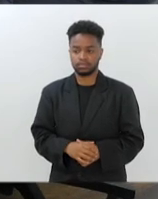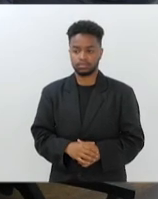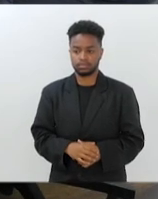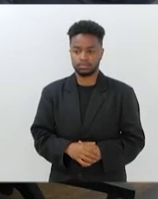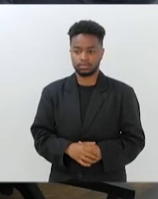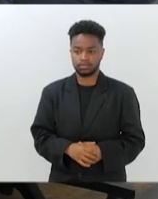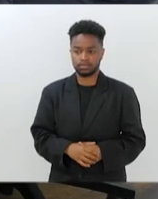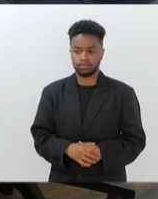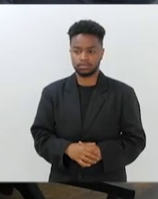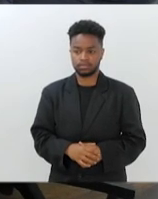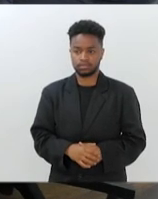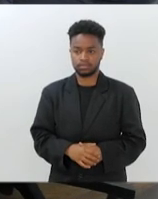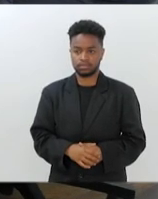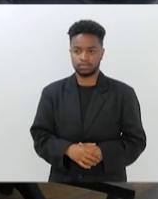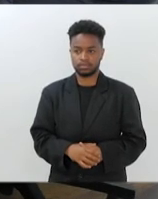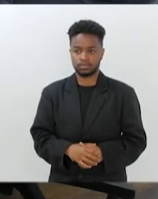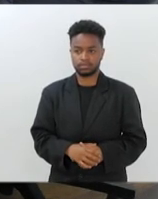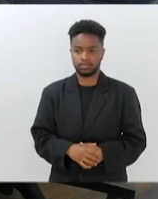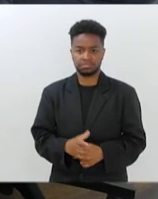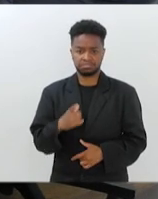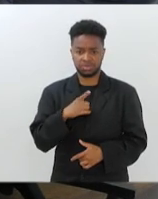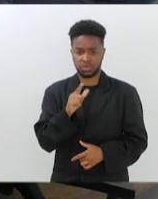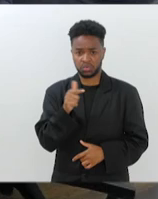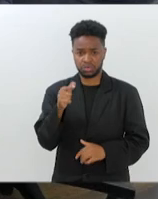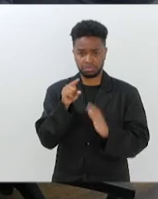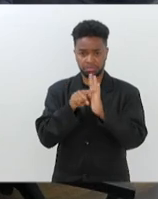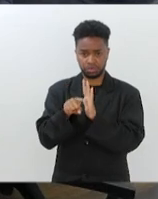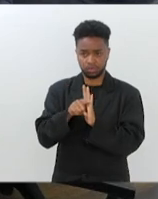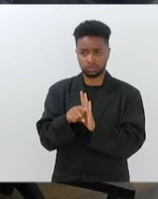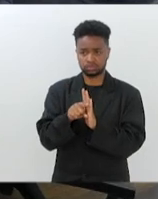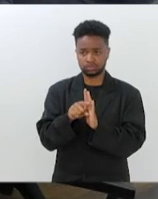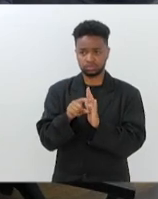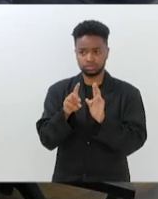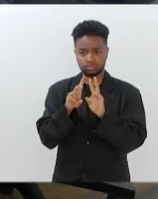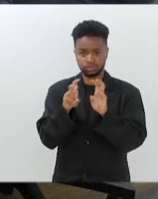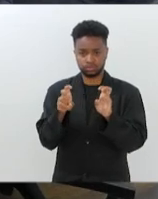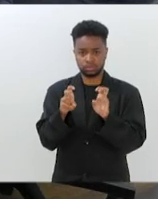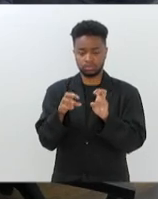e faz uma pergunta sobre almoço do grupo L